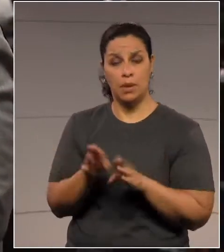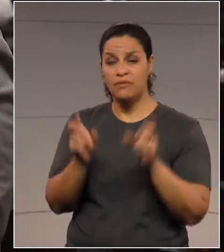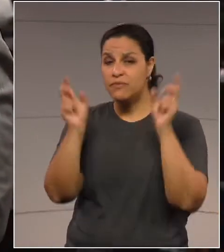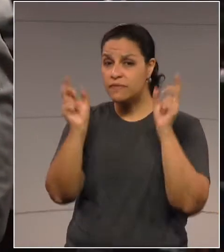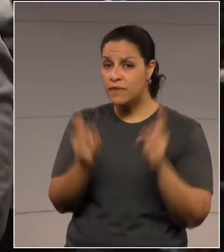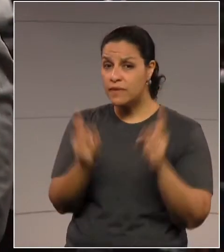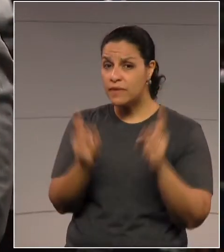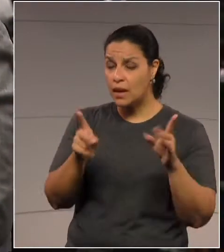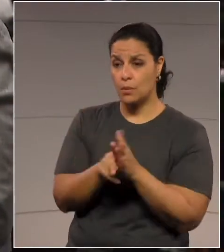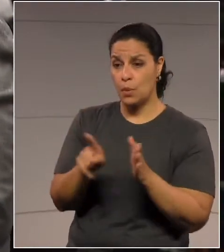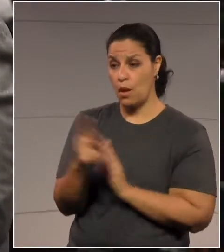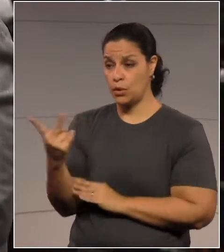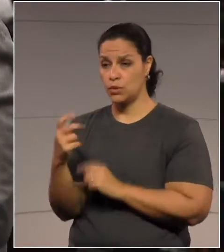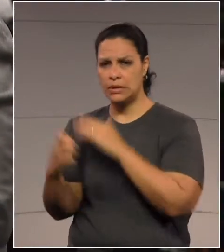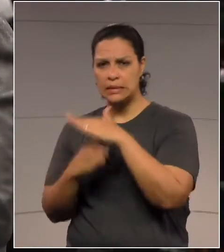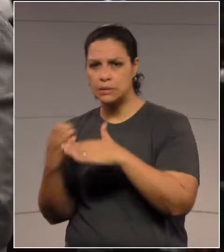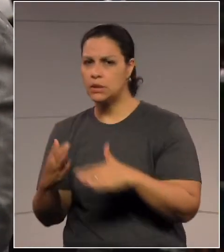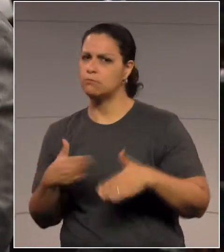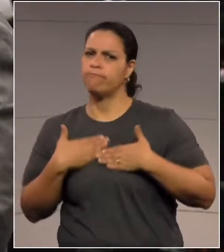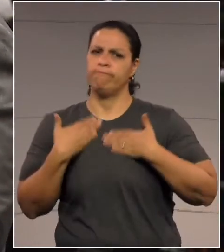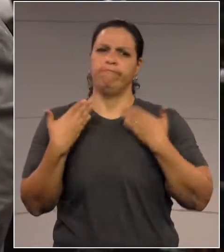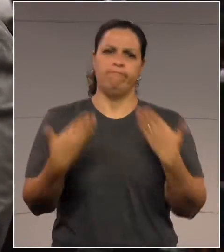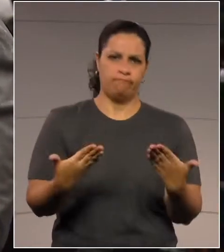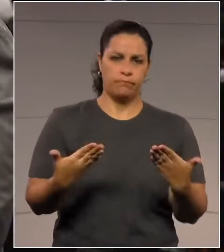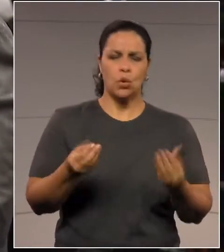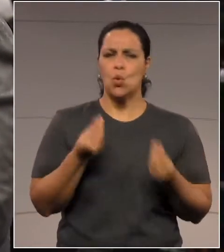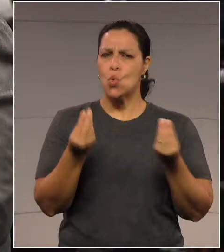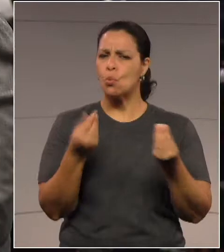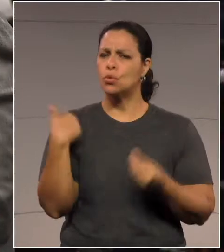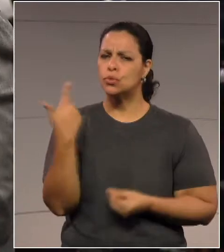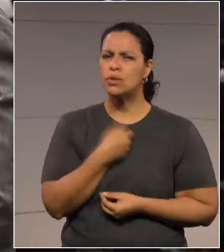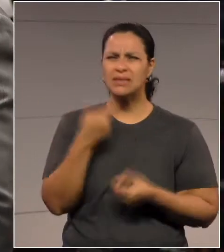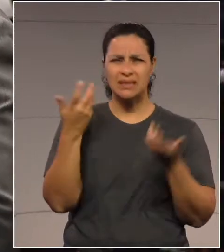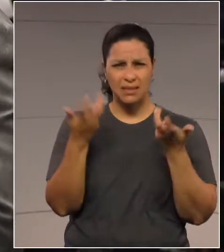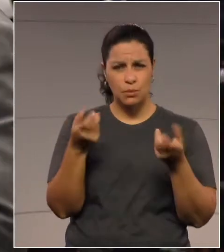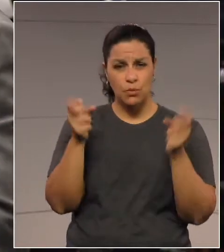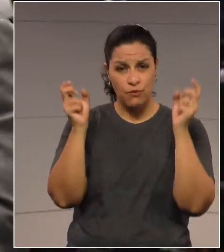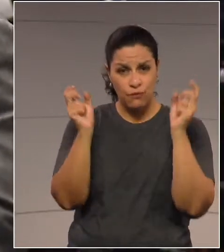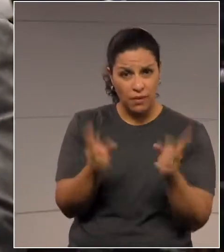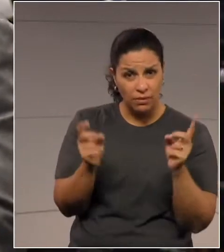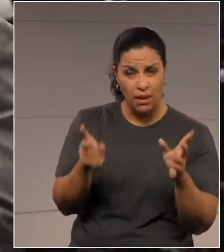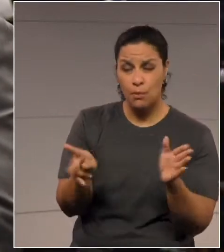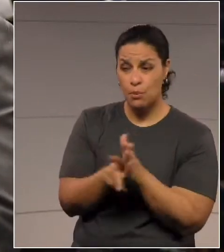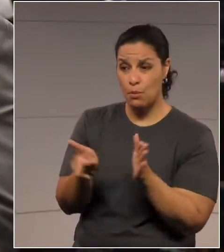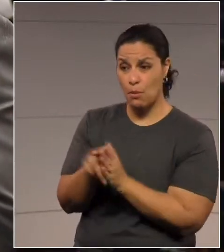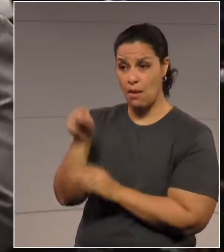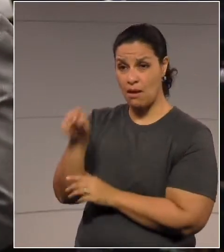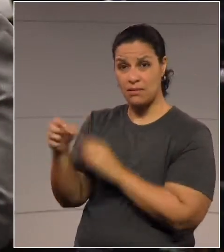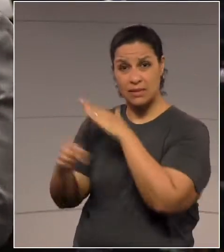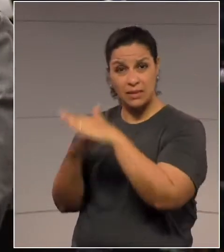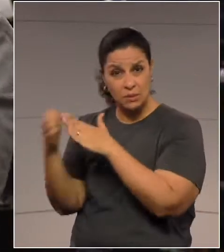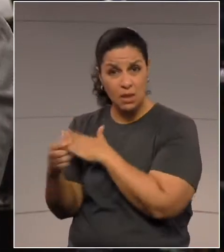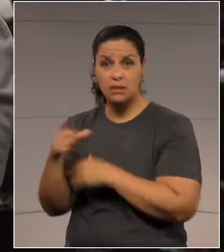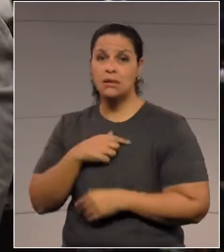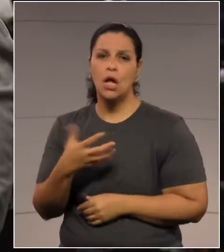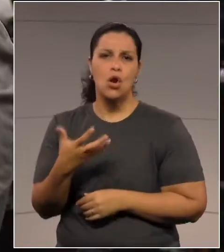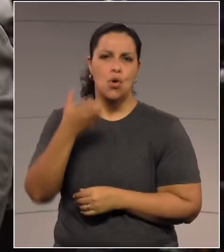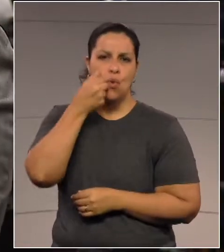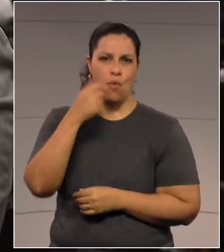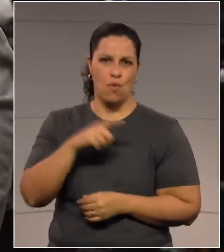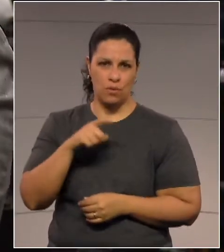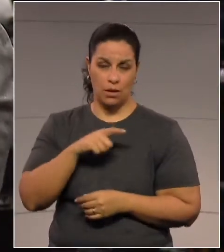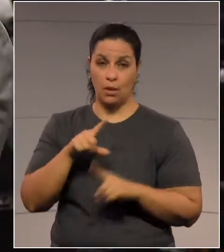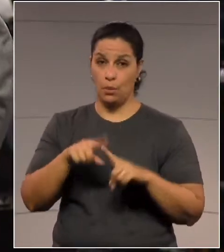desses ativos me assusta, porque nós estamos querendo vender ativos que geram dividendos. Na